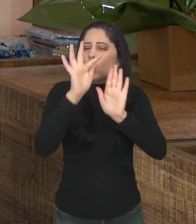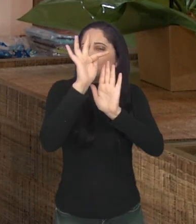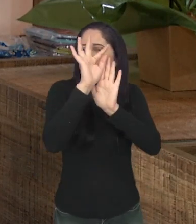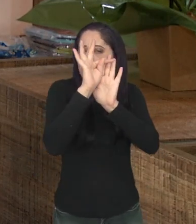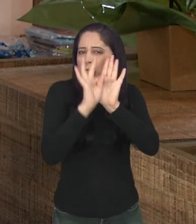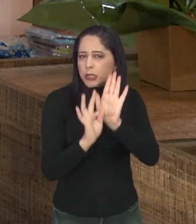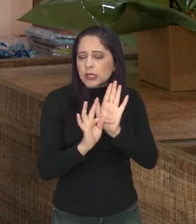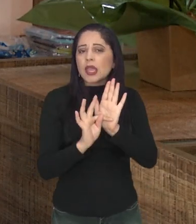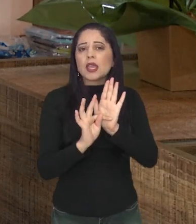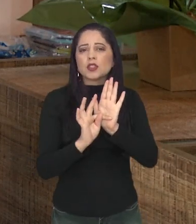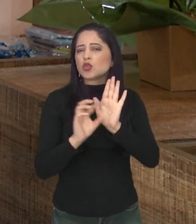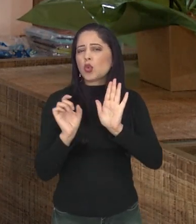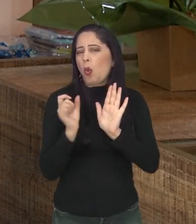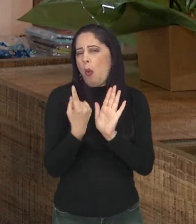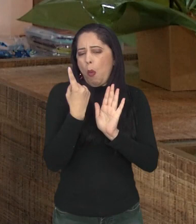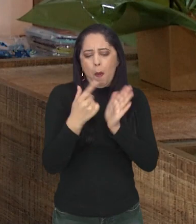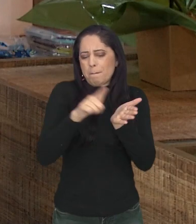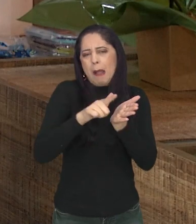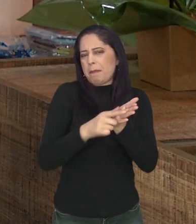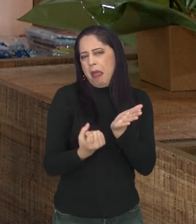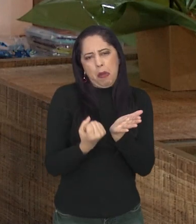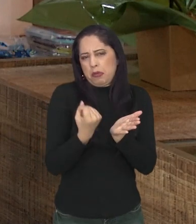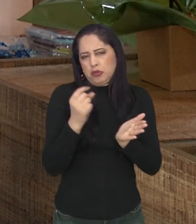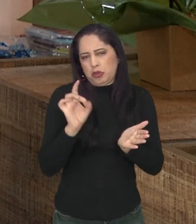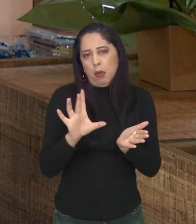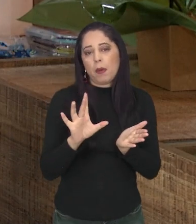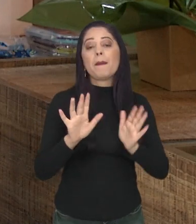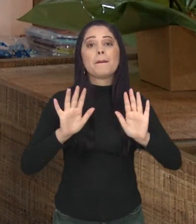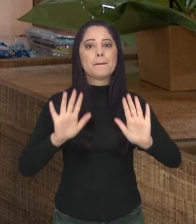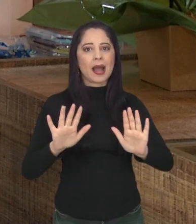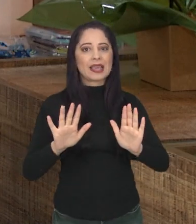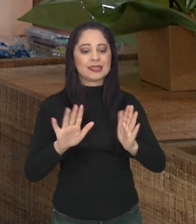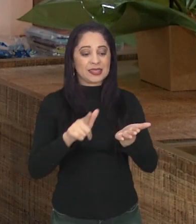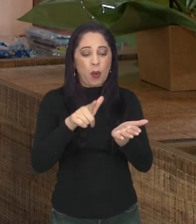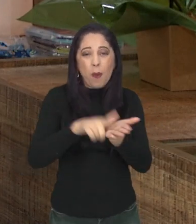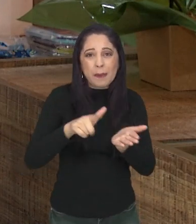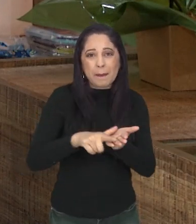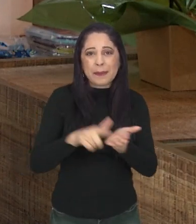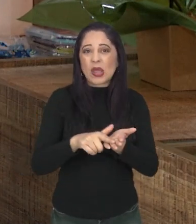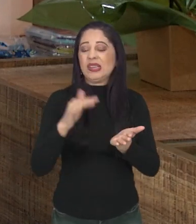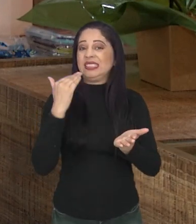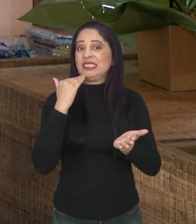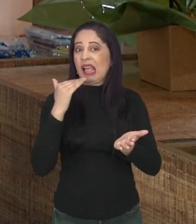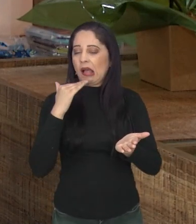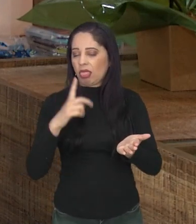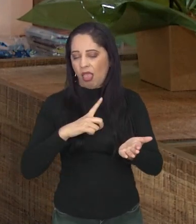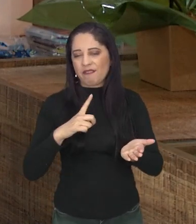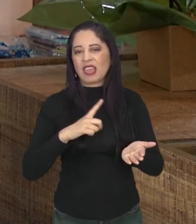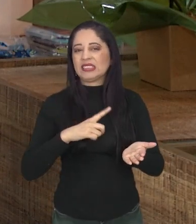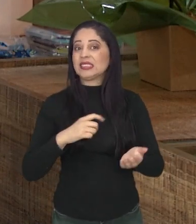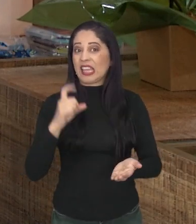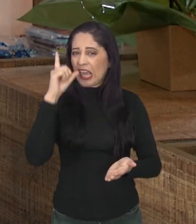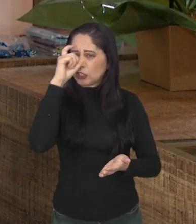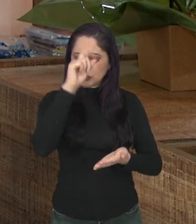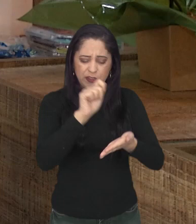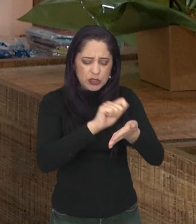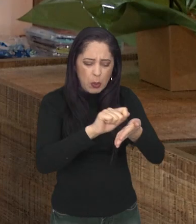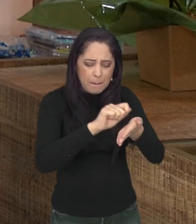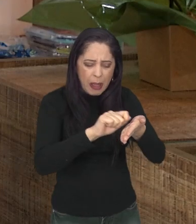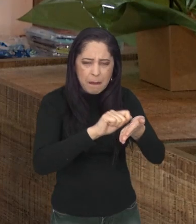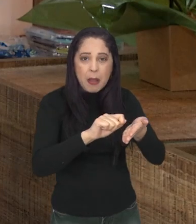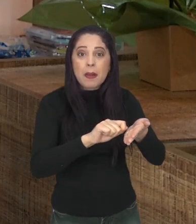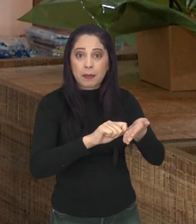seus textos ocupavam apenas uma folha de papel sua conservação era precária e isso